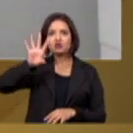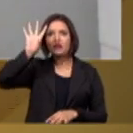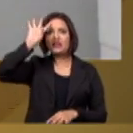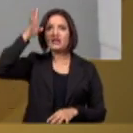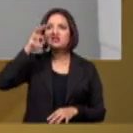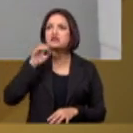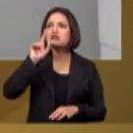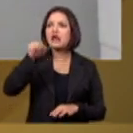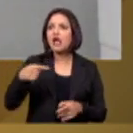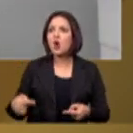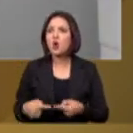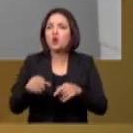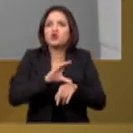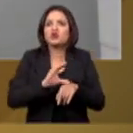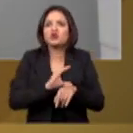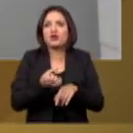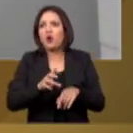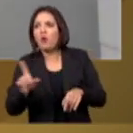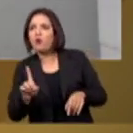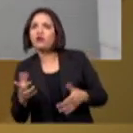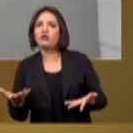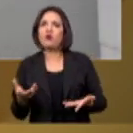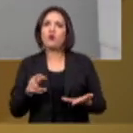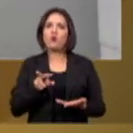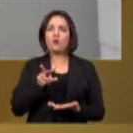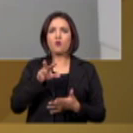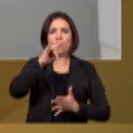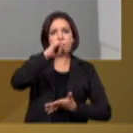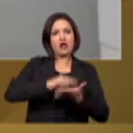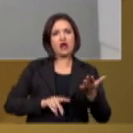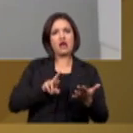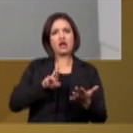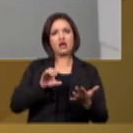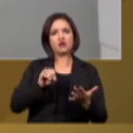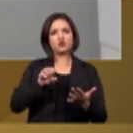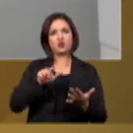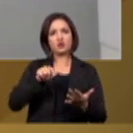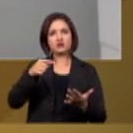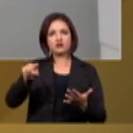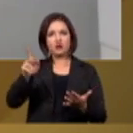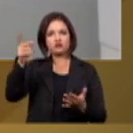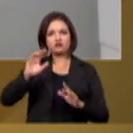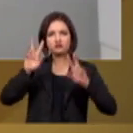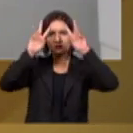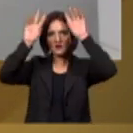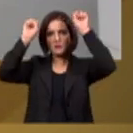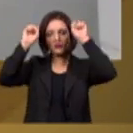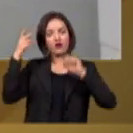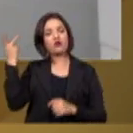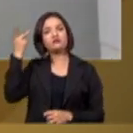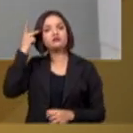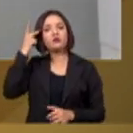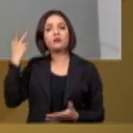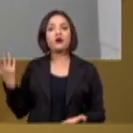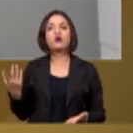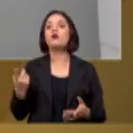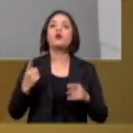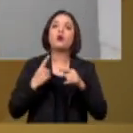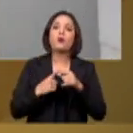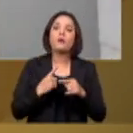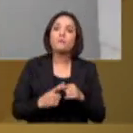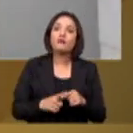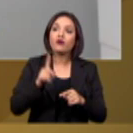as constitucional da resolução 106/2013 no instagram do teclados estado de são paulo pois se trata de ar